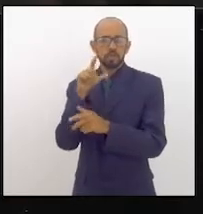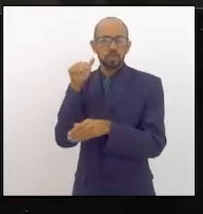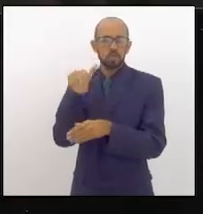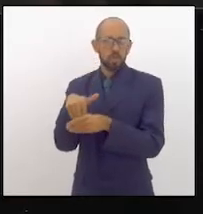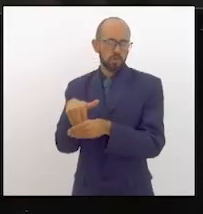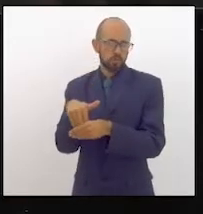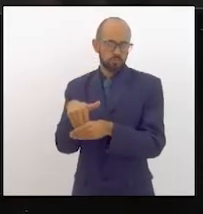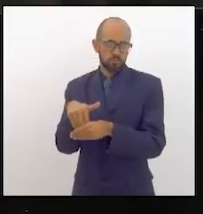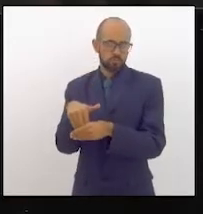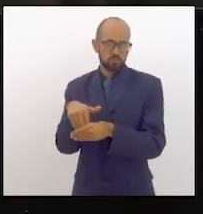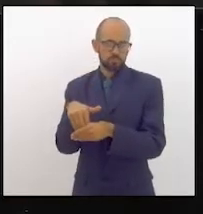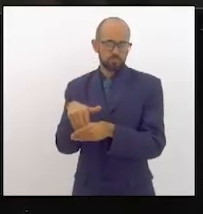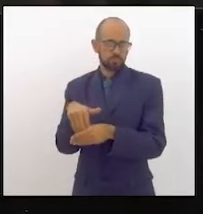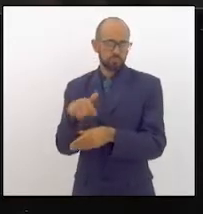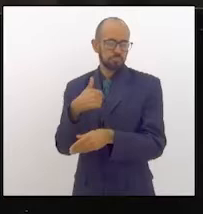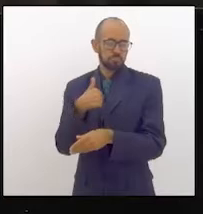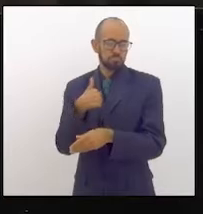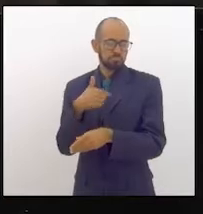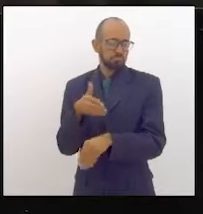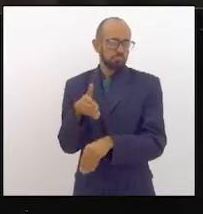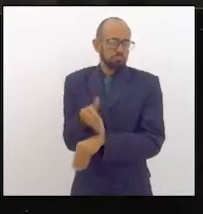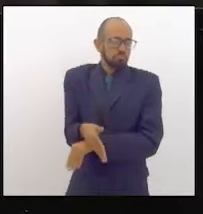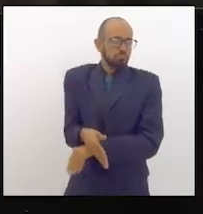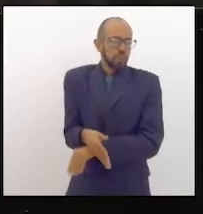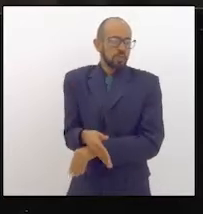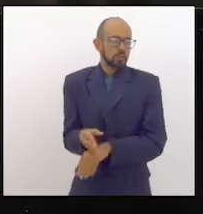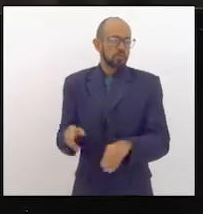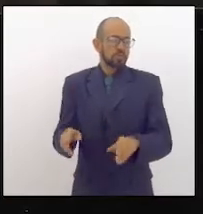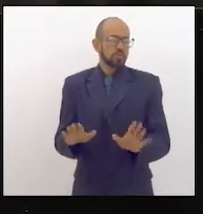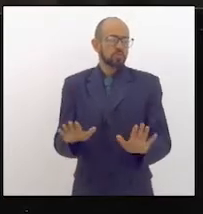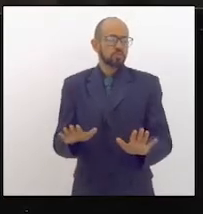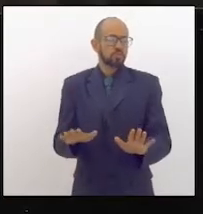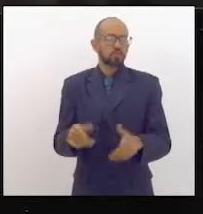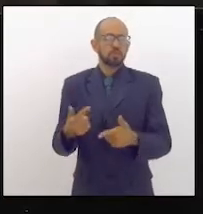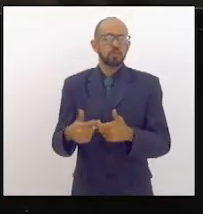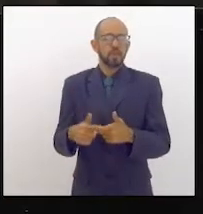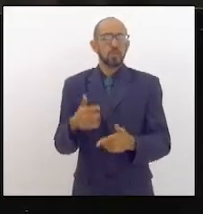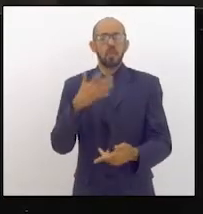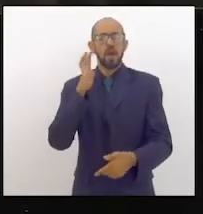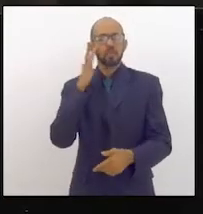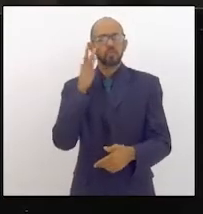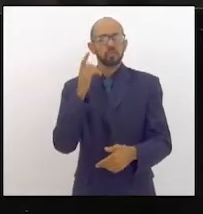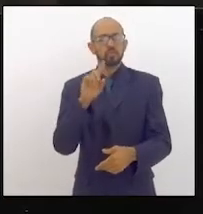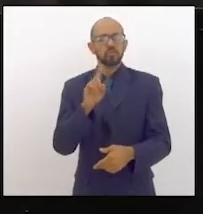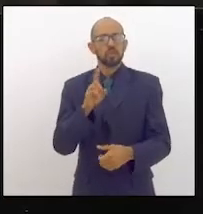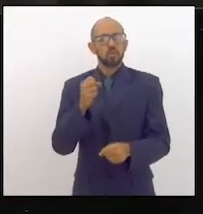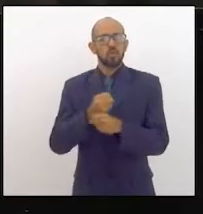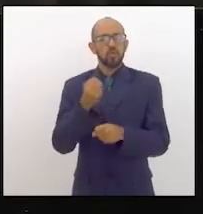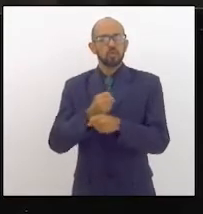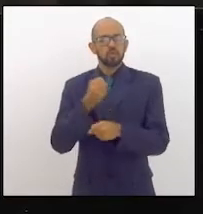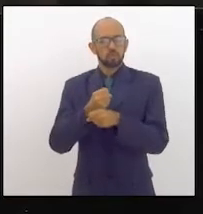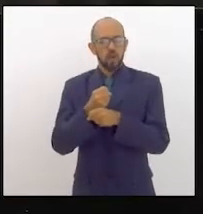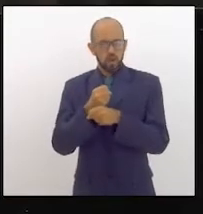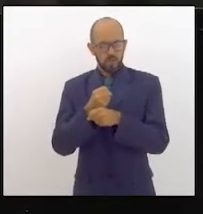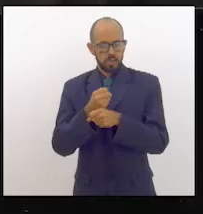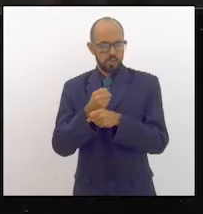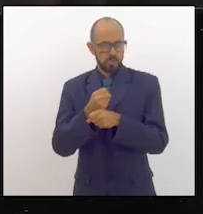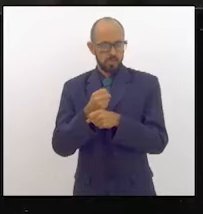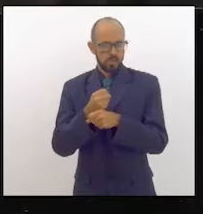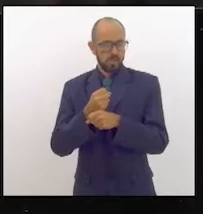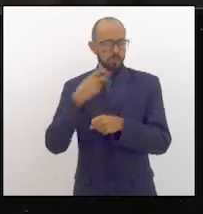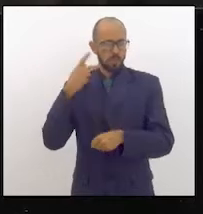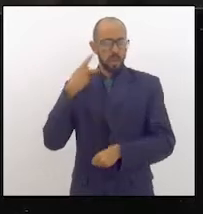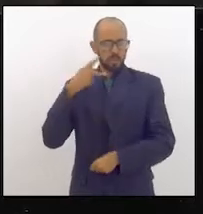eu nem entro nessa aqui nessa Seara porque acho que isso não constrói o Parlamento aqui sim